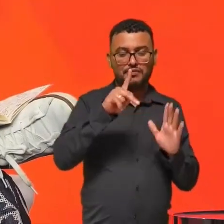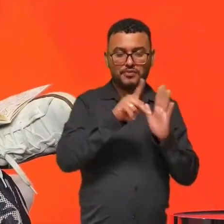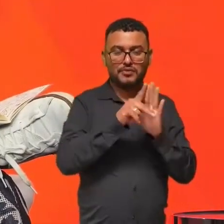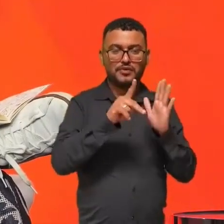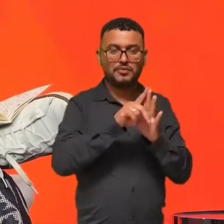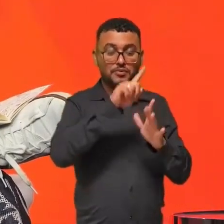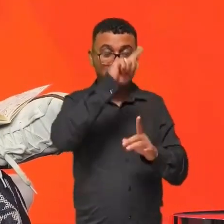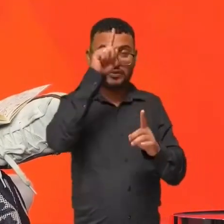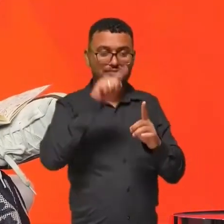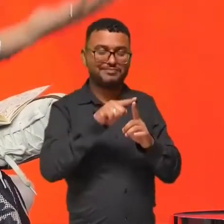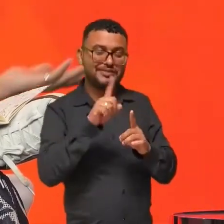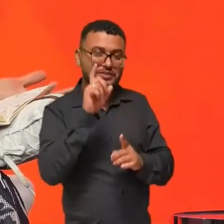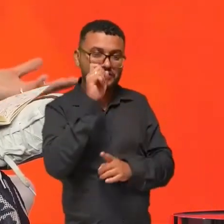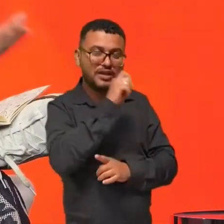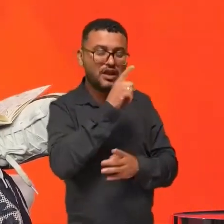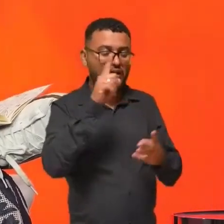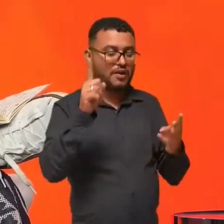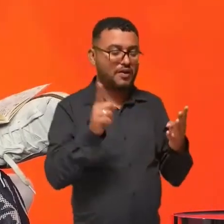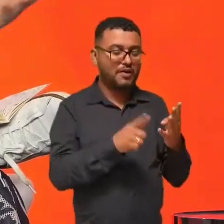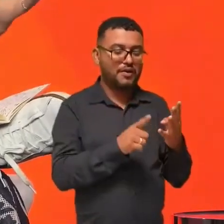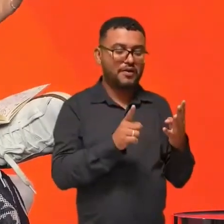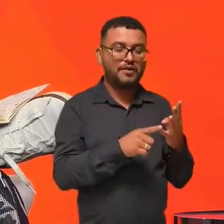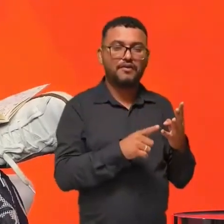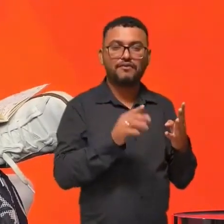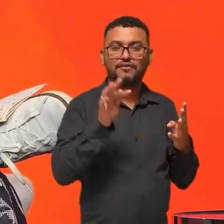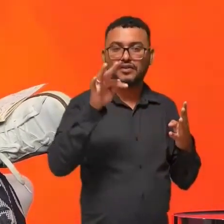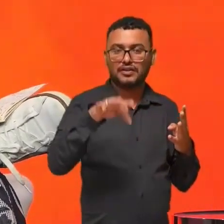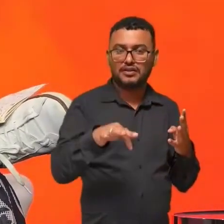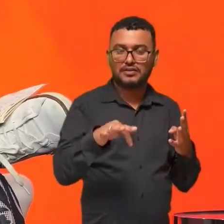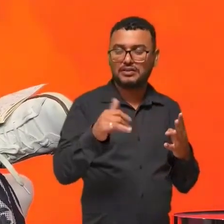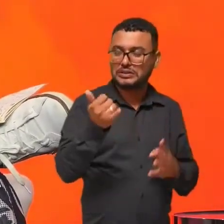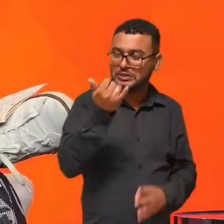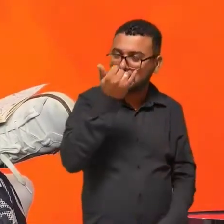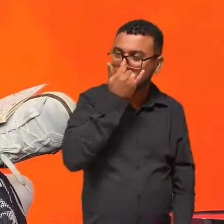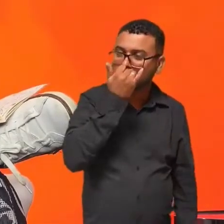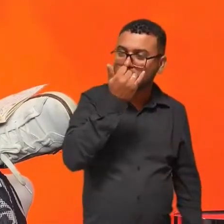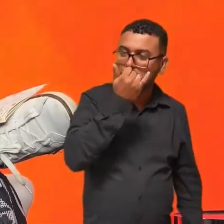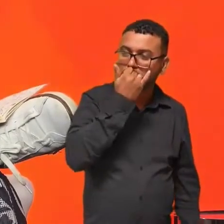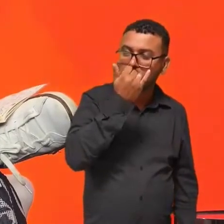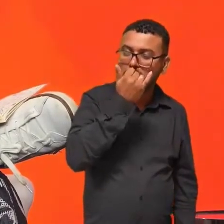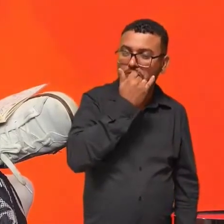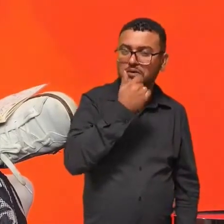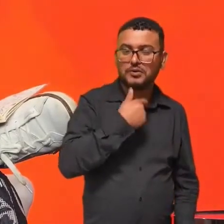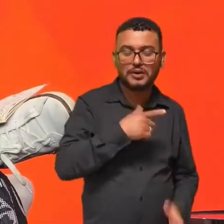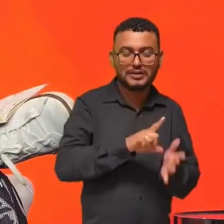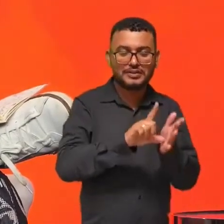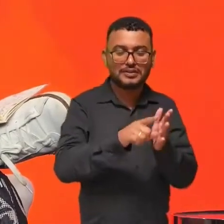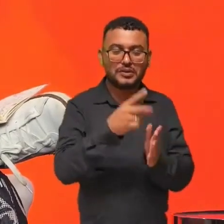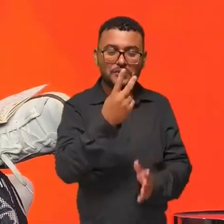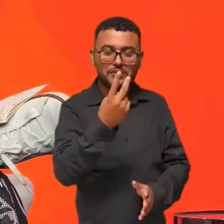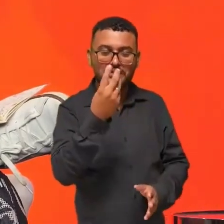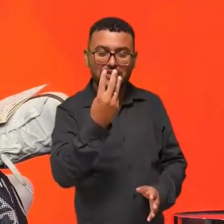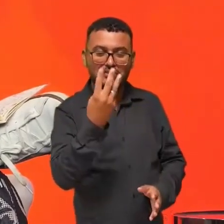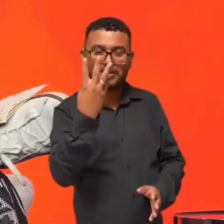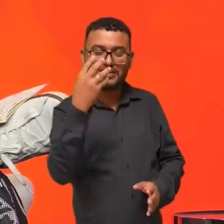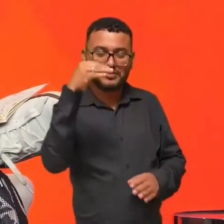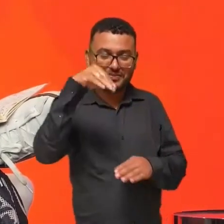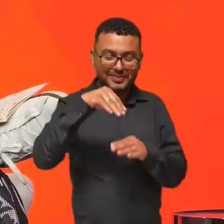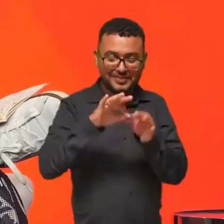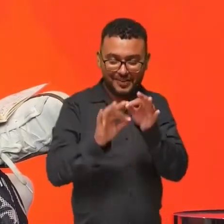aí, com esse ponto eu finalizo pedindo muitas desculpas, Miziaras, por esses 3, 4 minutos de extensão.